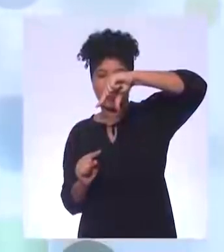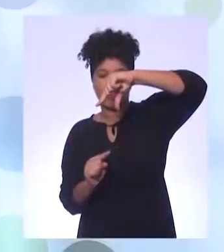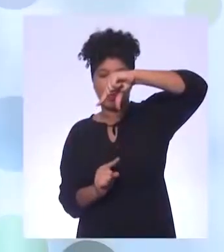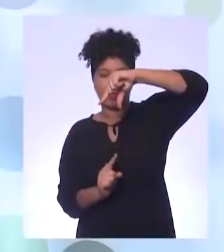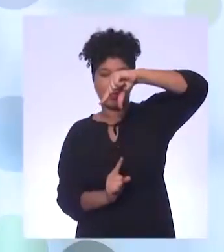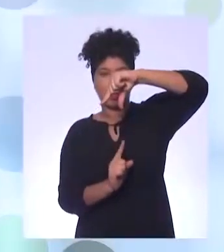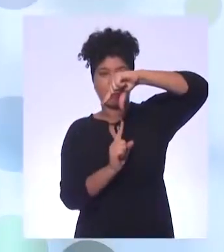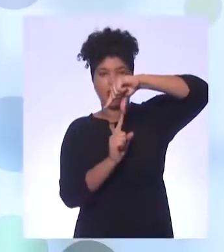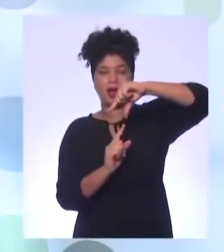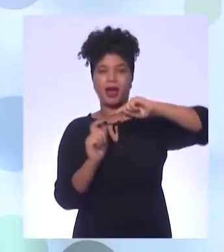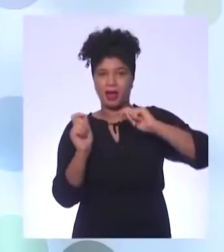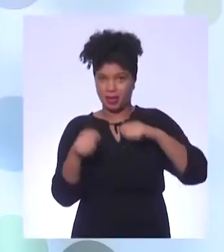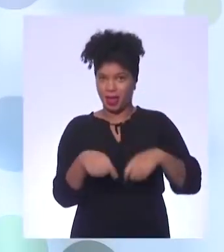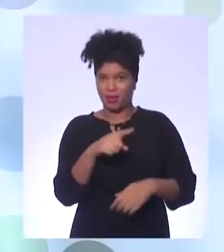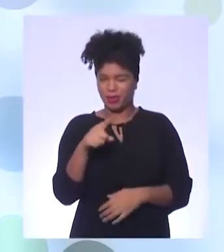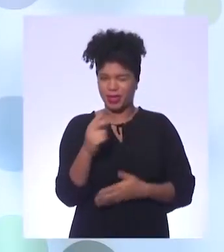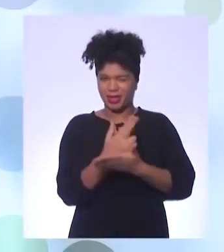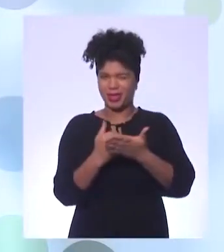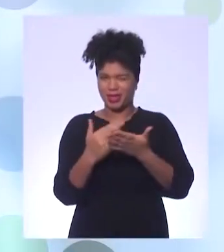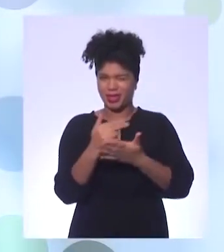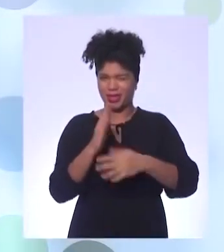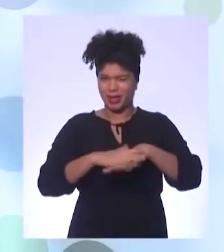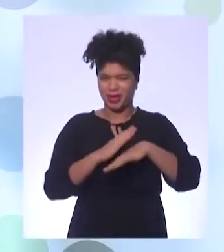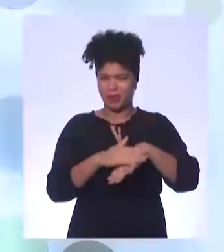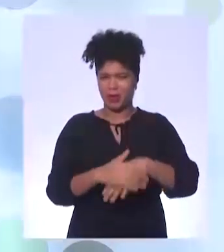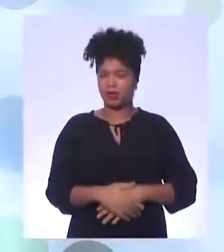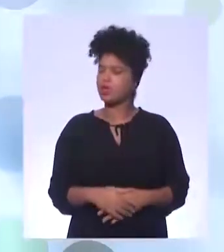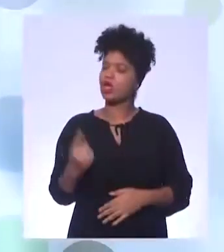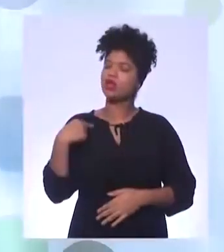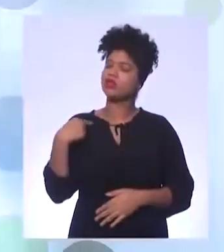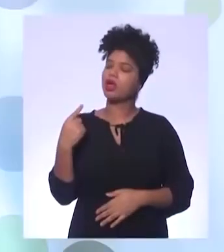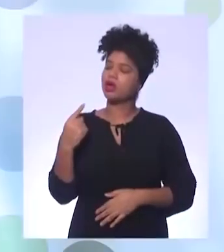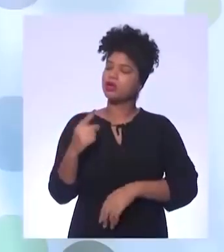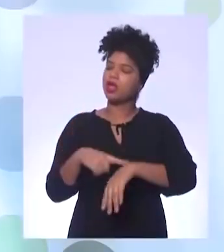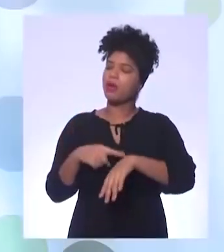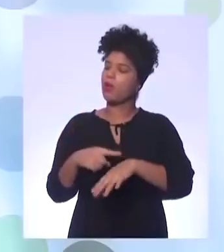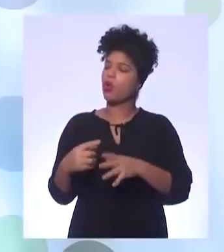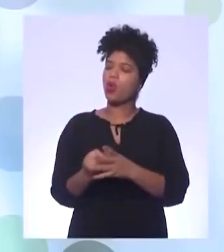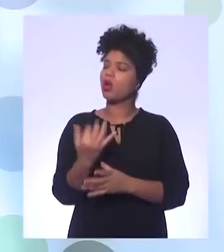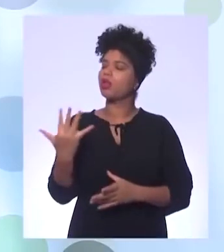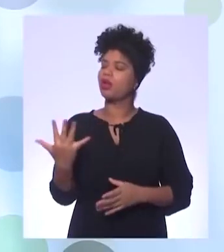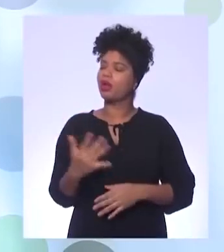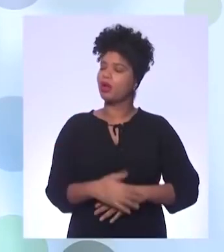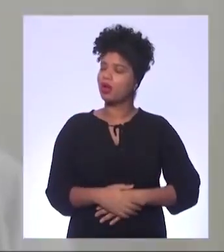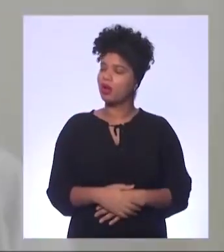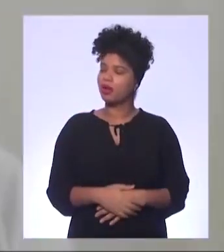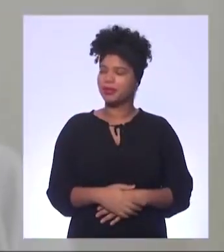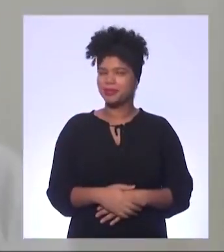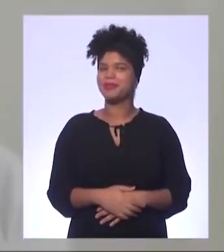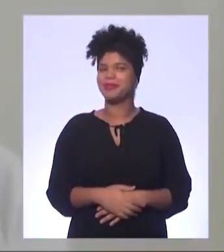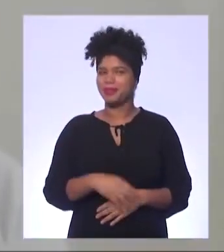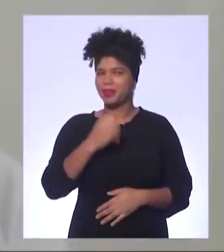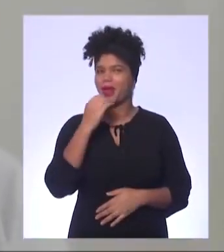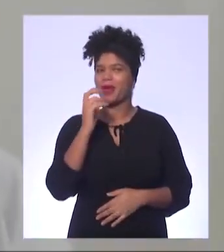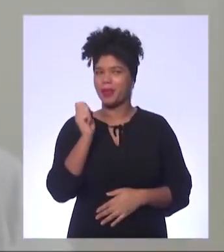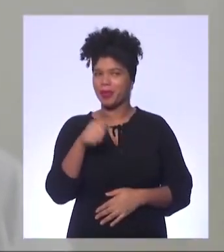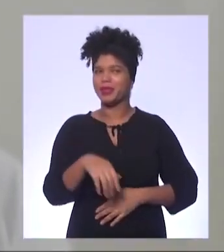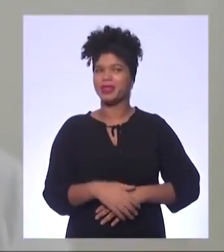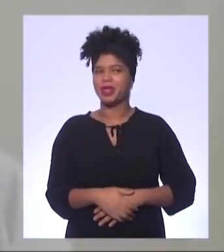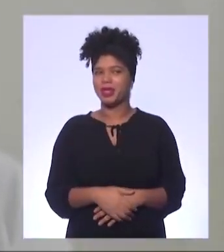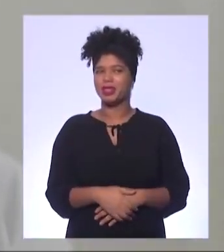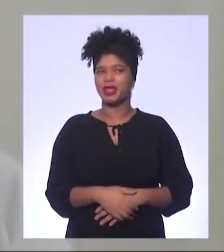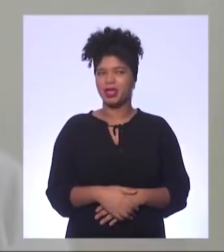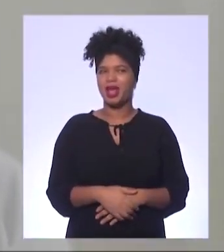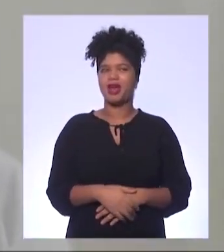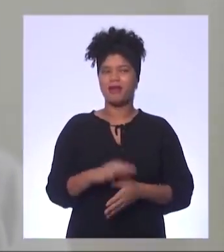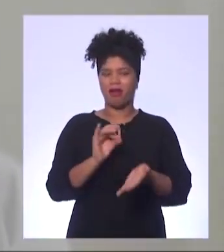um pontilhado, se não tem. Vamos ver o que você vai dar aí de tempo. Vai, e aí, professora Inês? Muito bem, professora Roberta. É